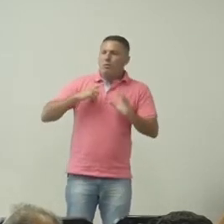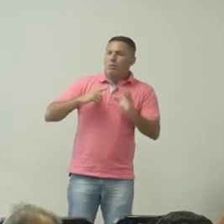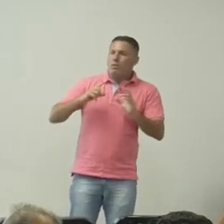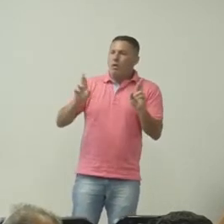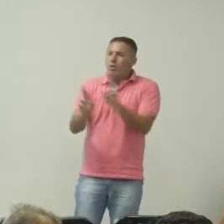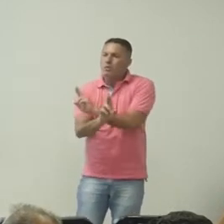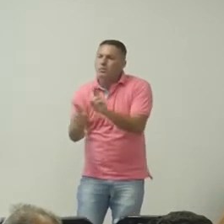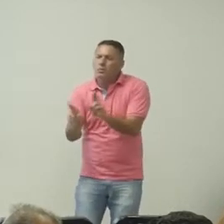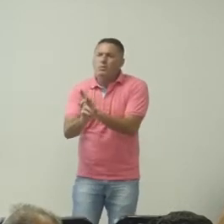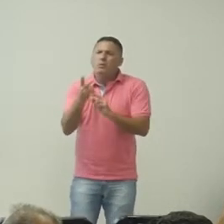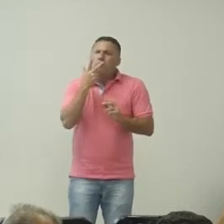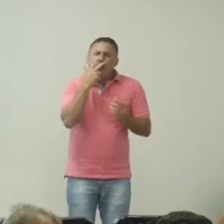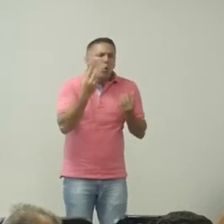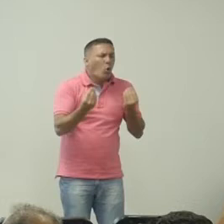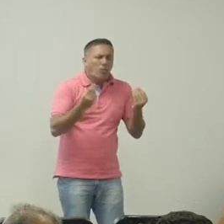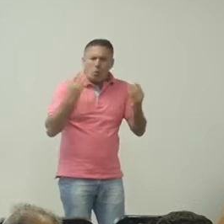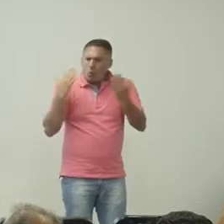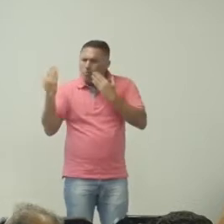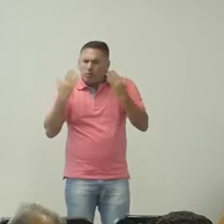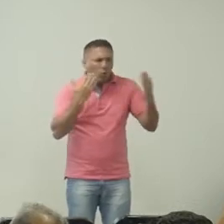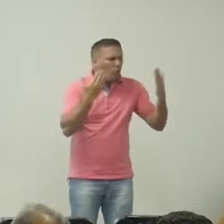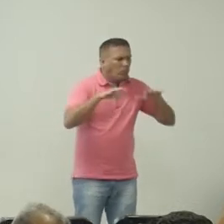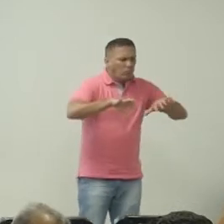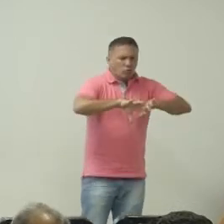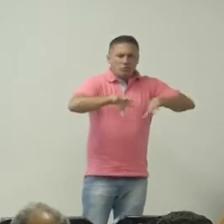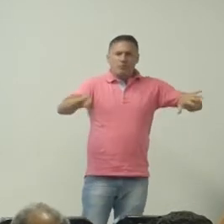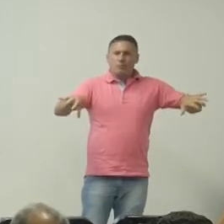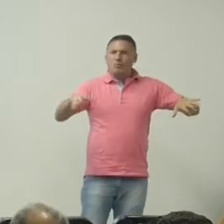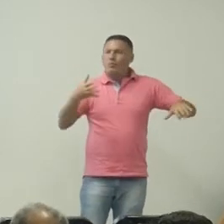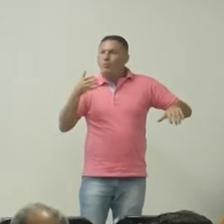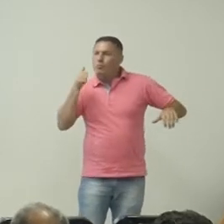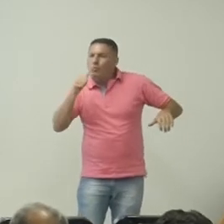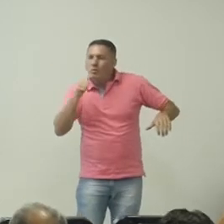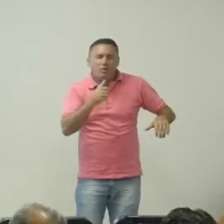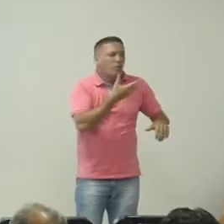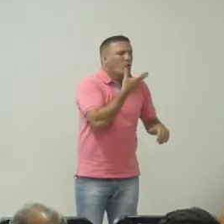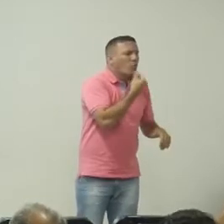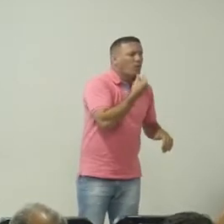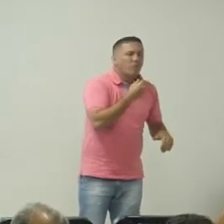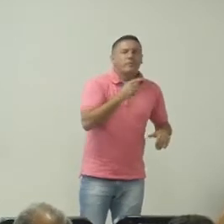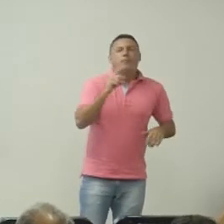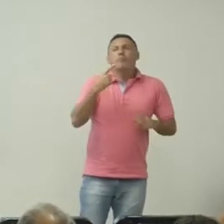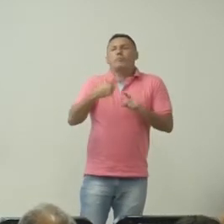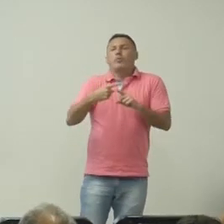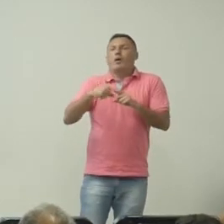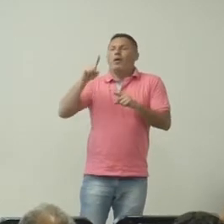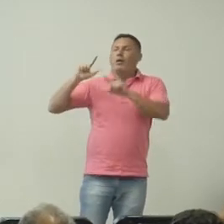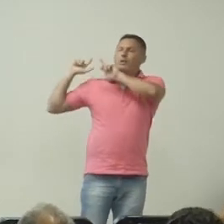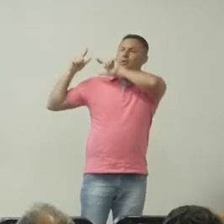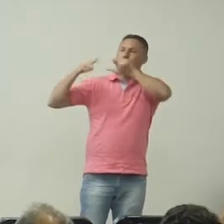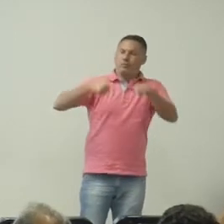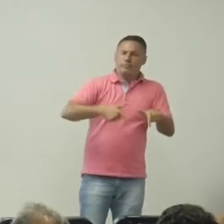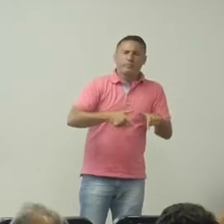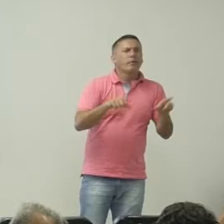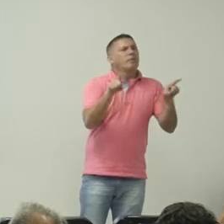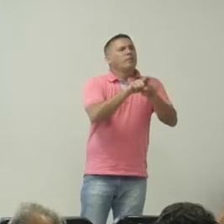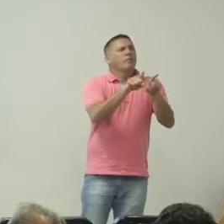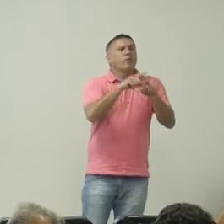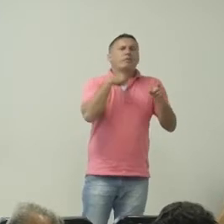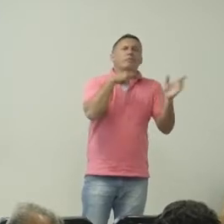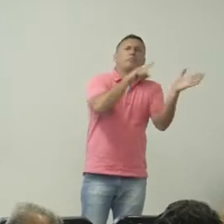que já há aí uma diferença, né, entre homens e mulheres muito arraigada. E aí, outra coisa que eu ouço muito, por eu